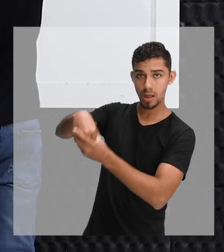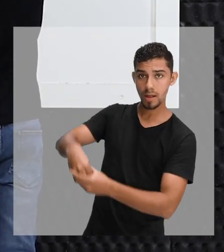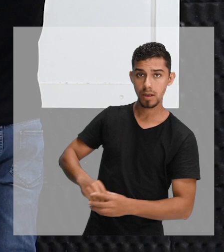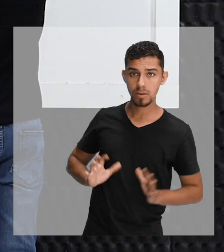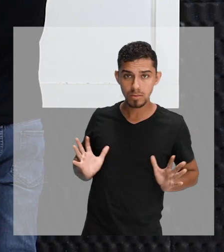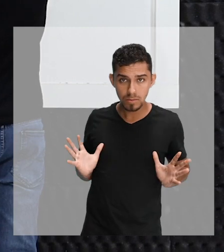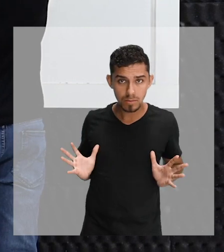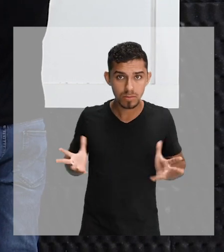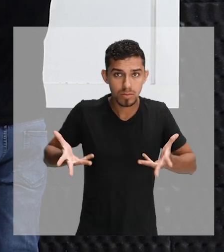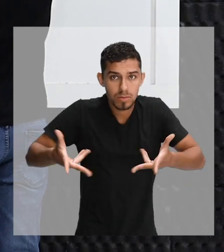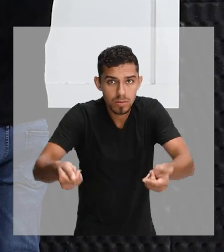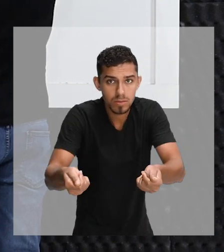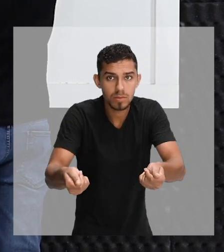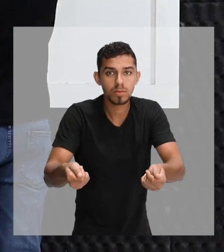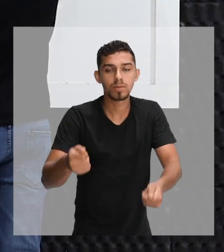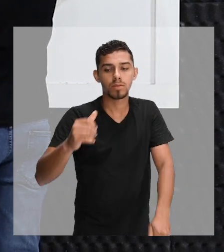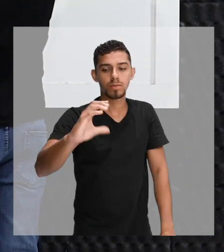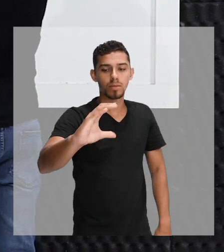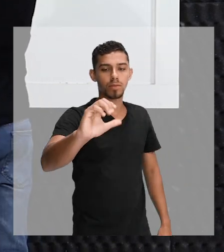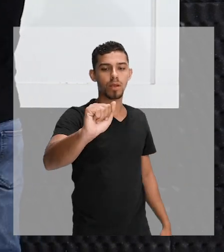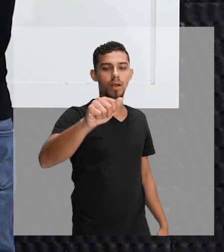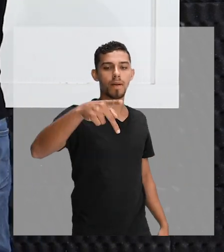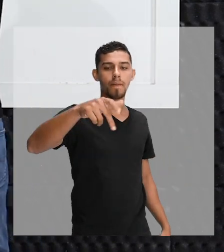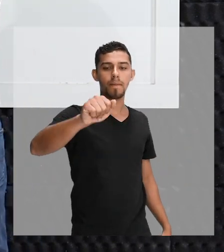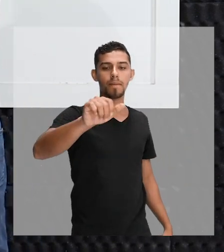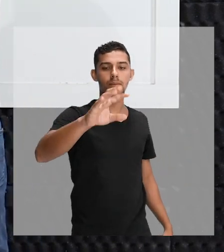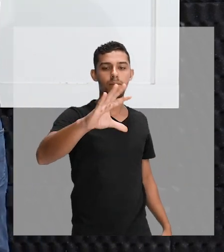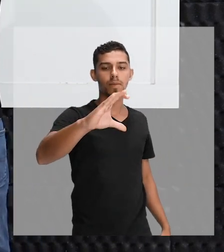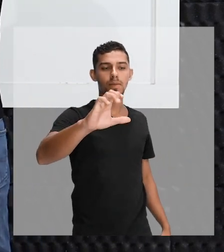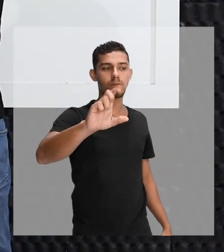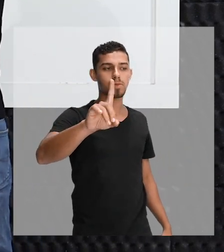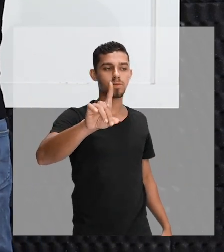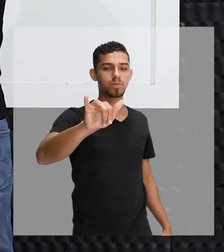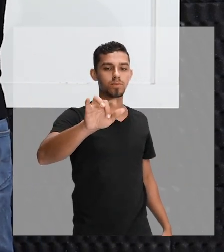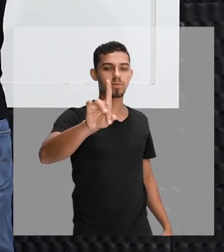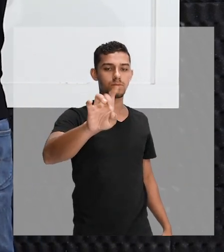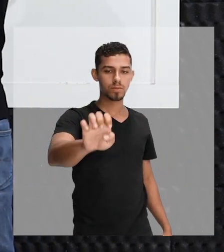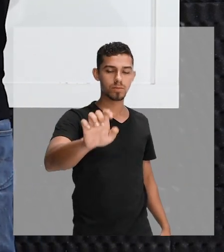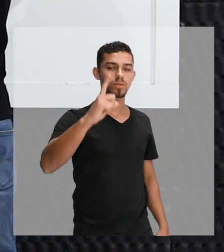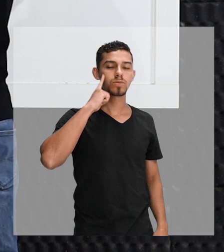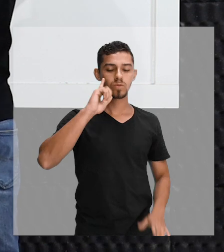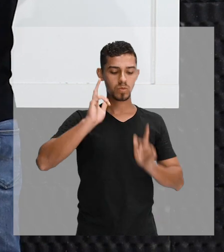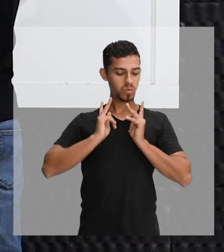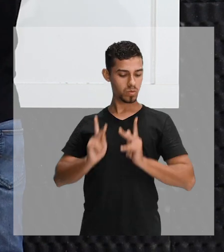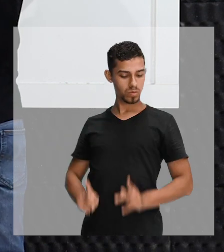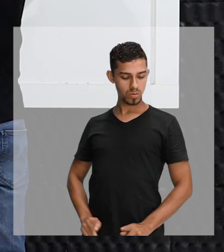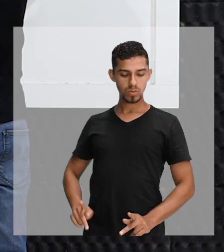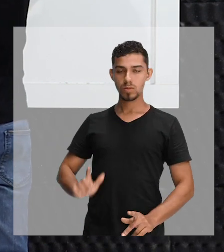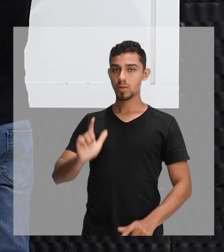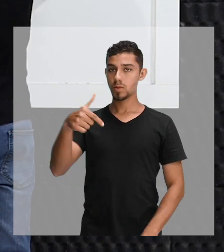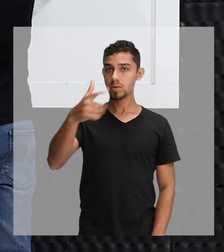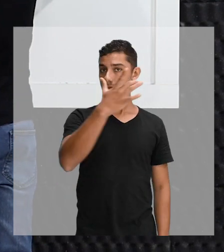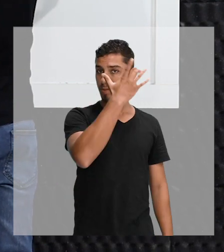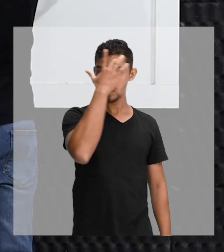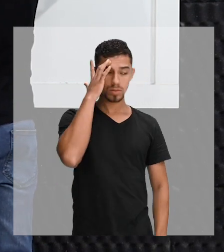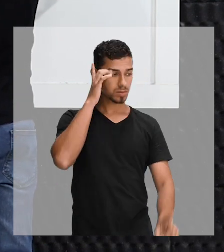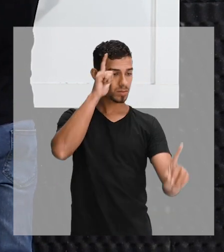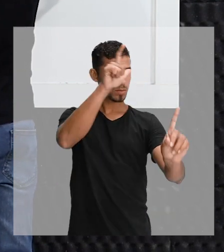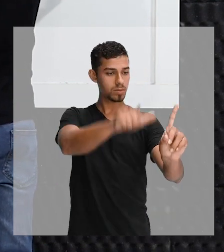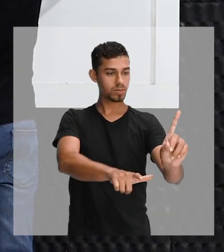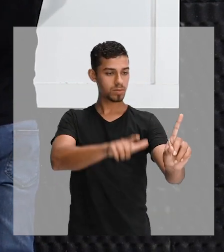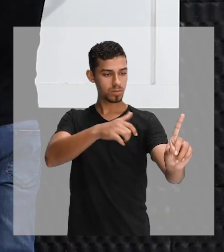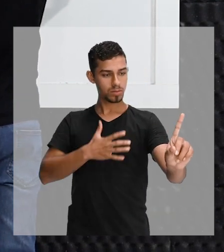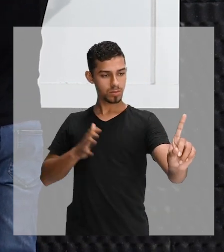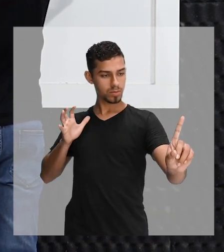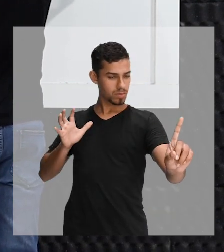capacidade, certo? De gerar comportamentos nos outros, certo? De